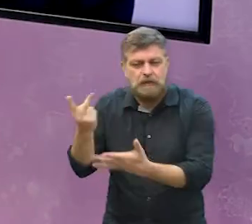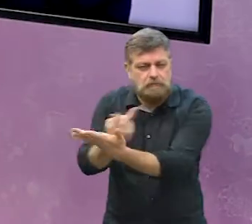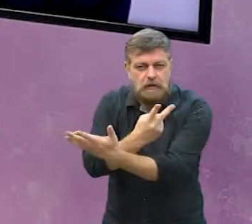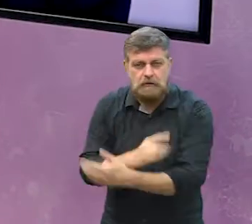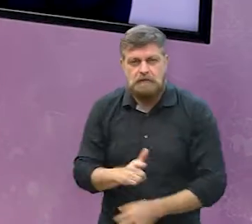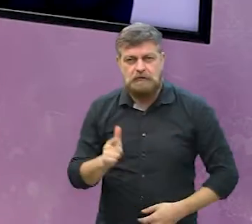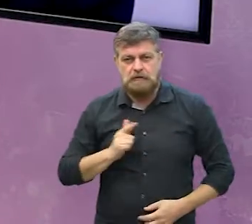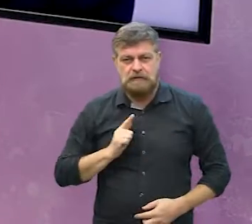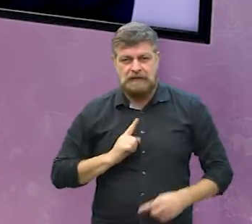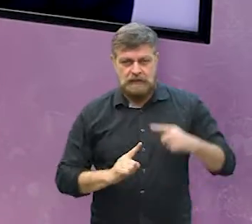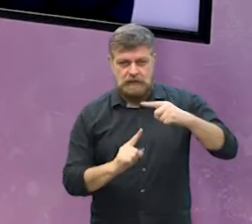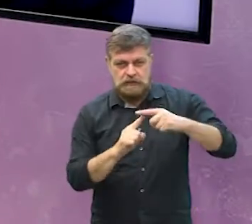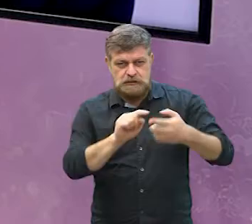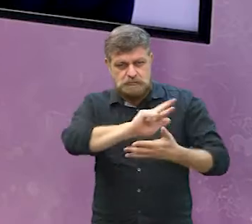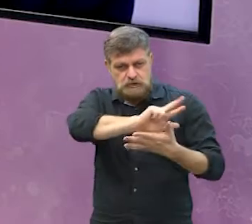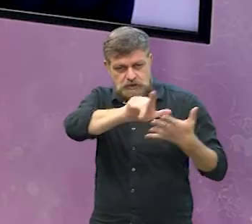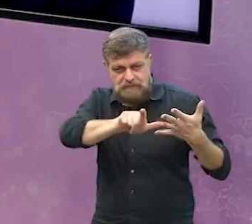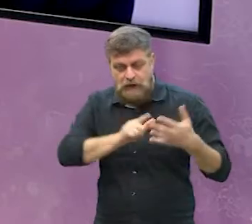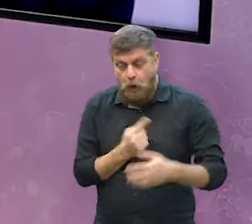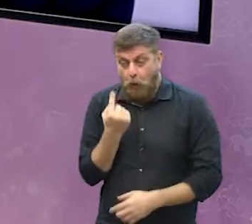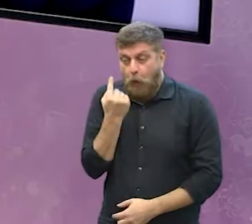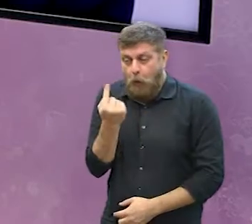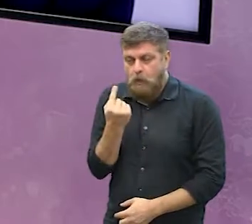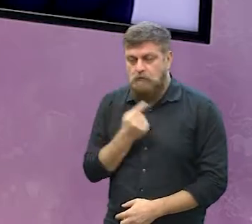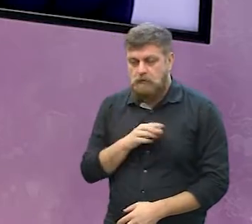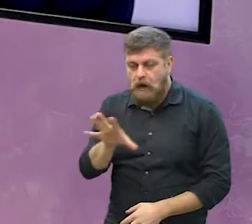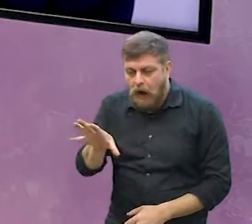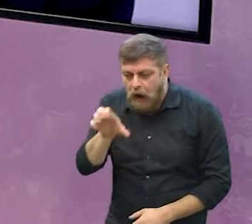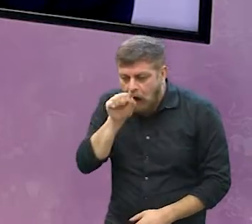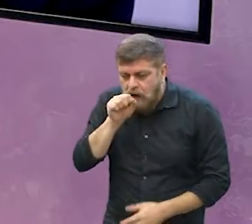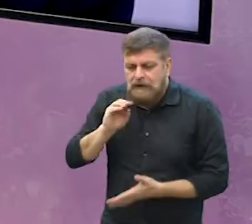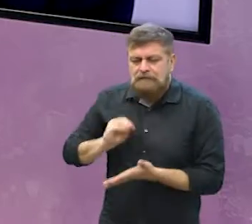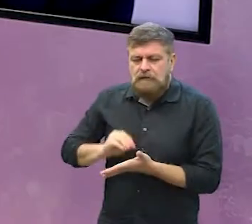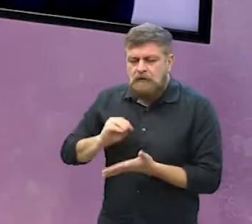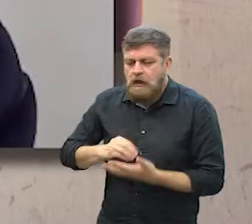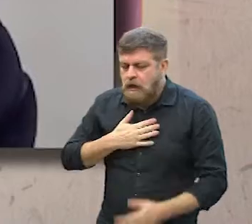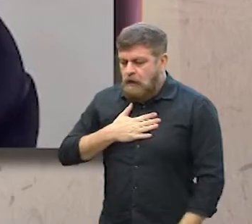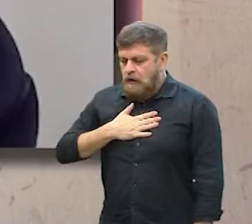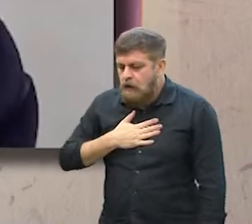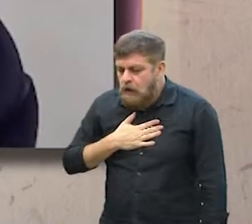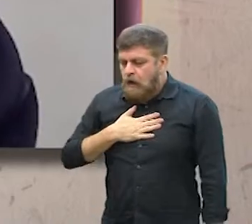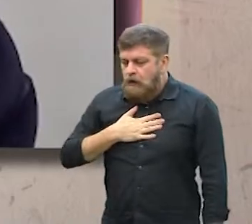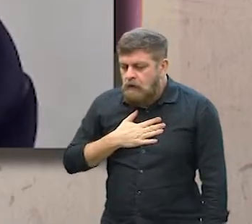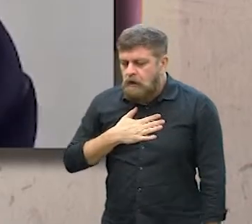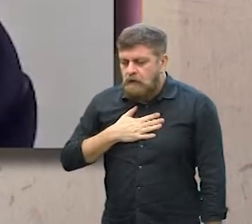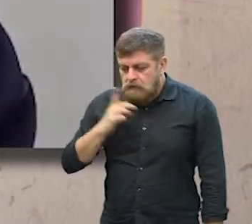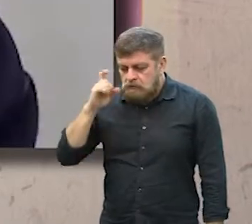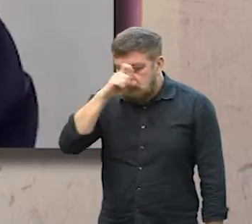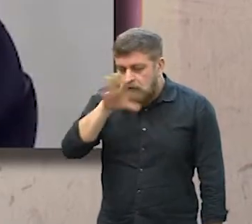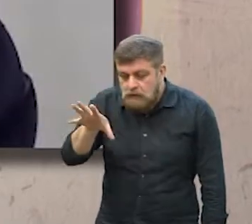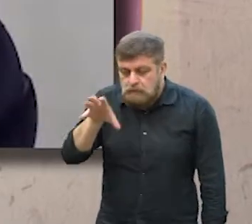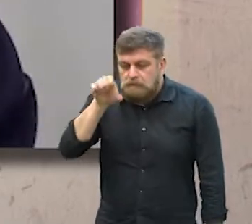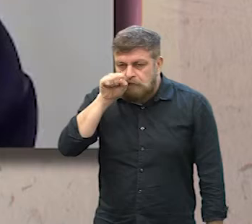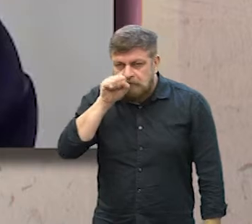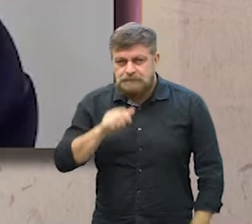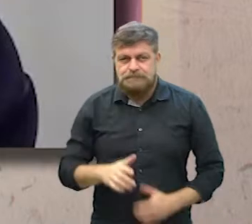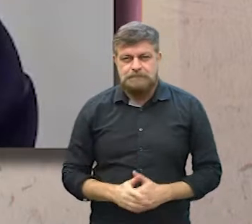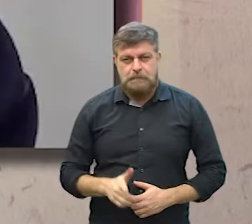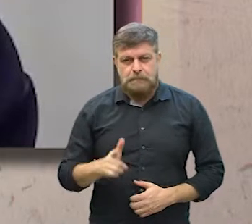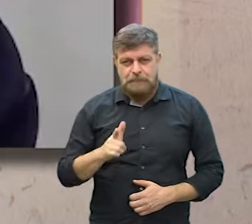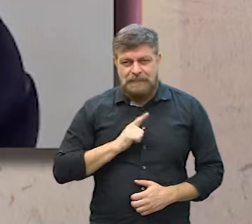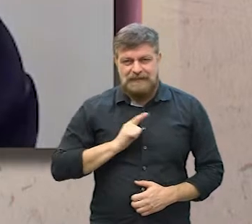vários tipos de asma ou apenas uma que é a que sente falta de ar? Como que é? Não, isso é comum delas, né? Os